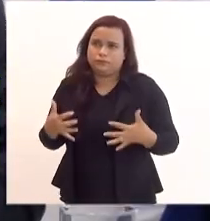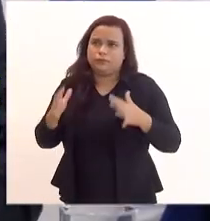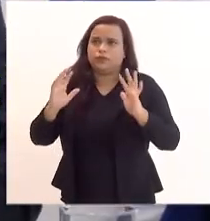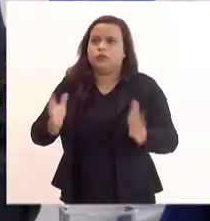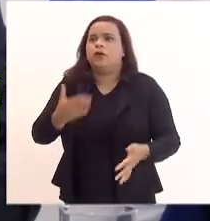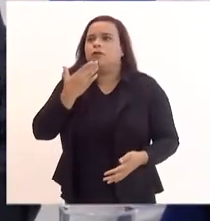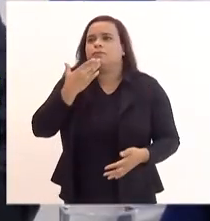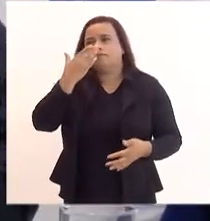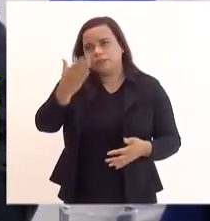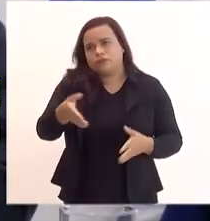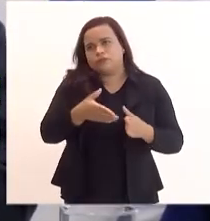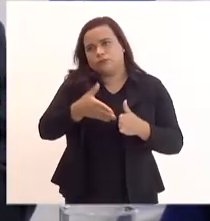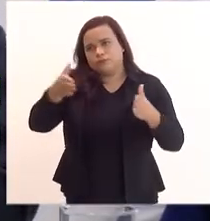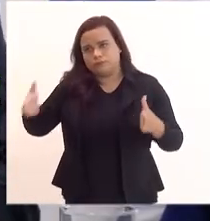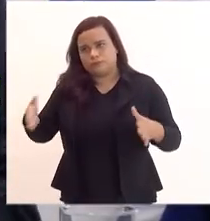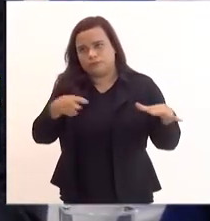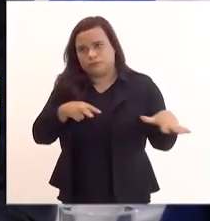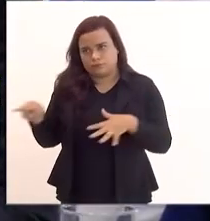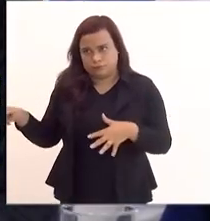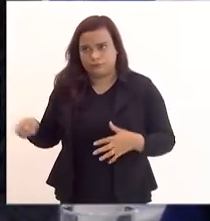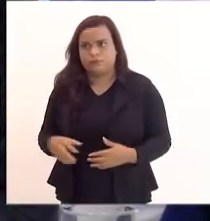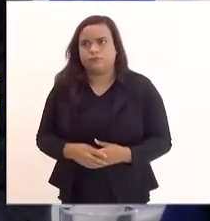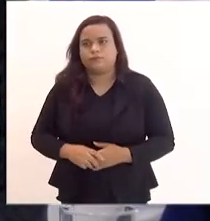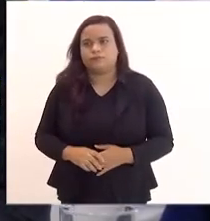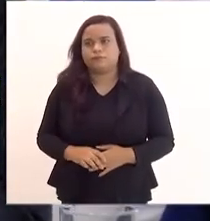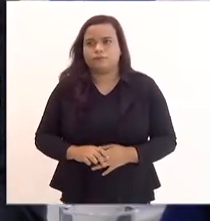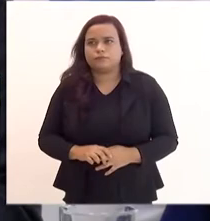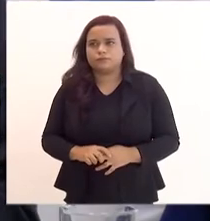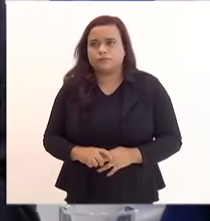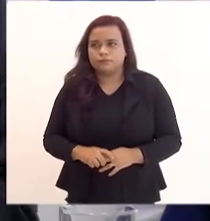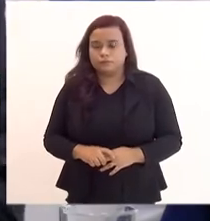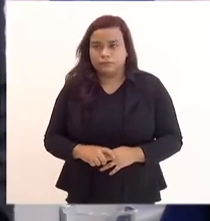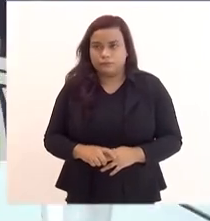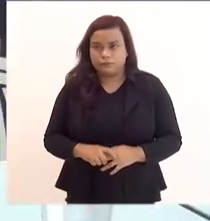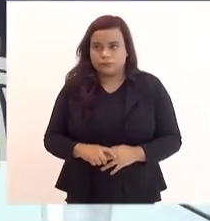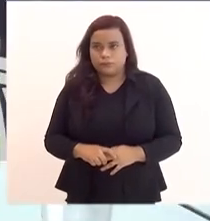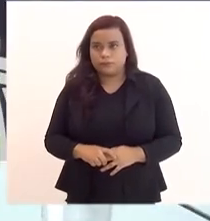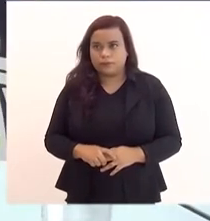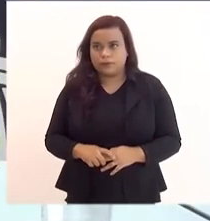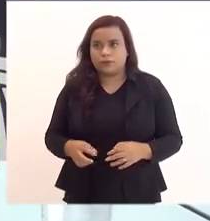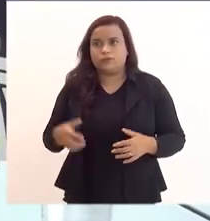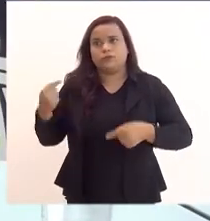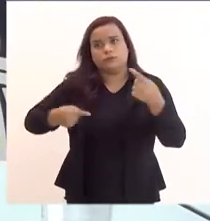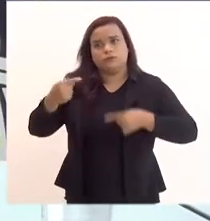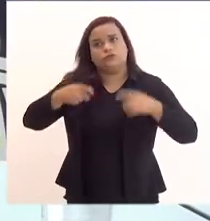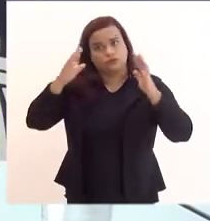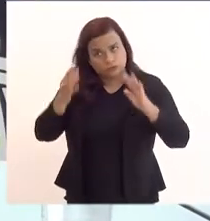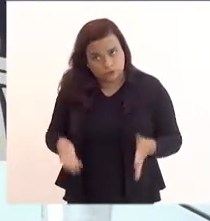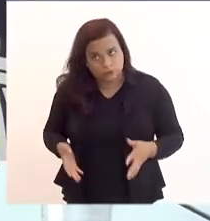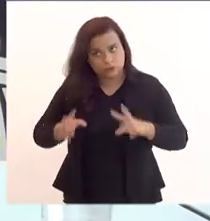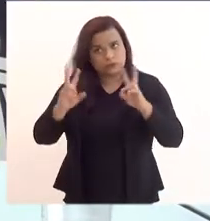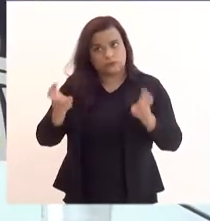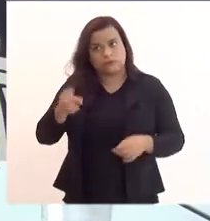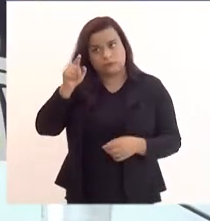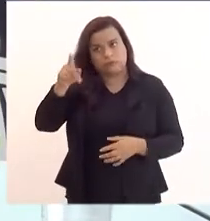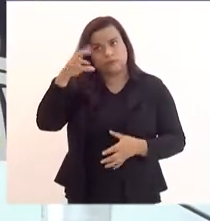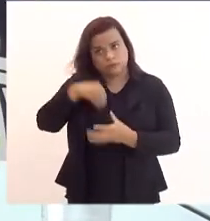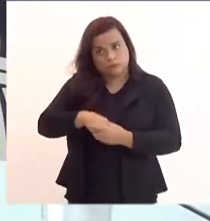vista, tô dando a palavra ao deputado Luiz Paulo para discutir. Deputado Luiz Paulo. Porque eu já debati esse tema na